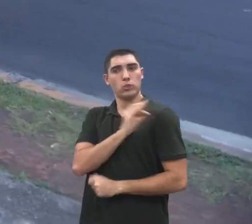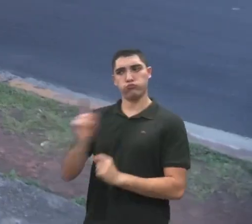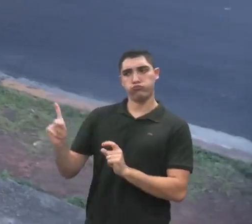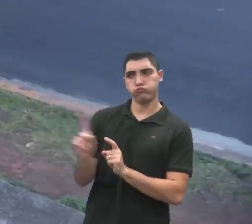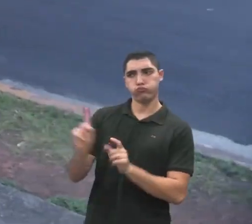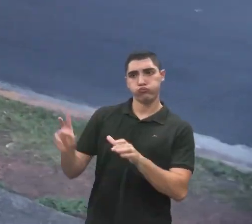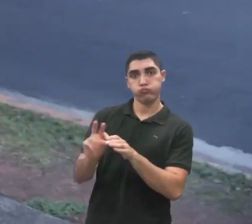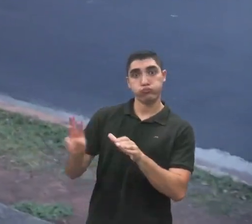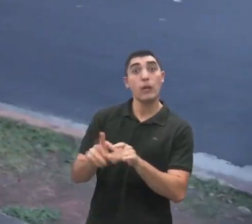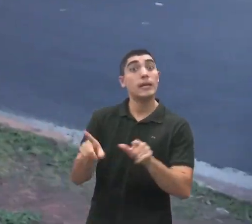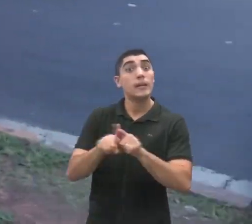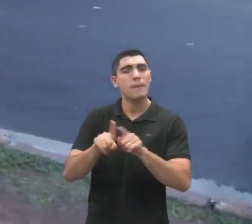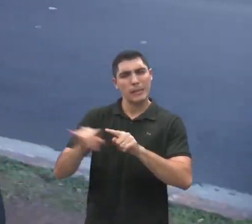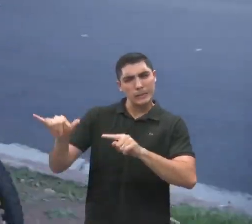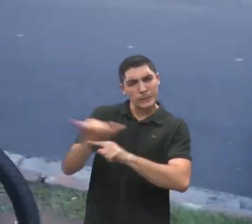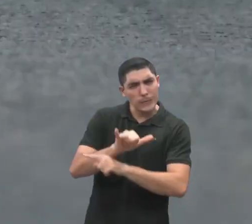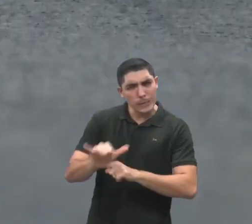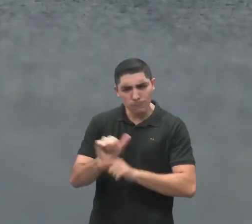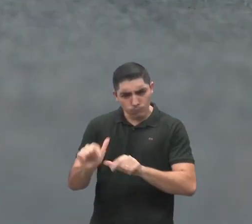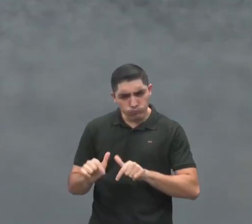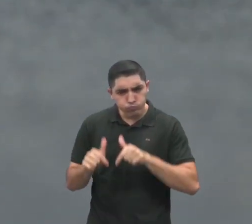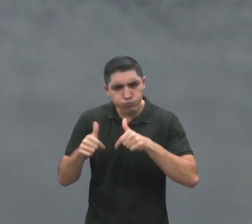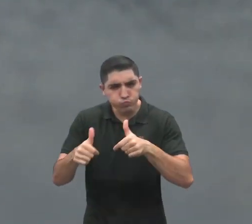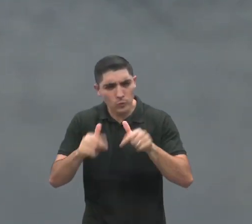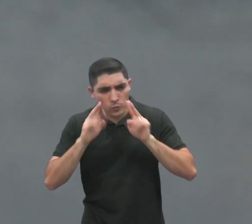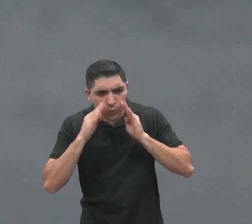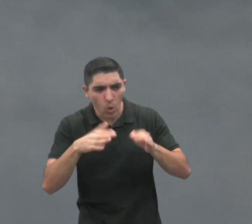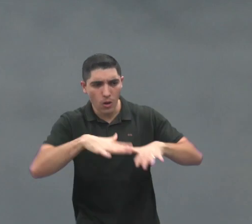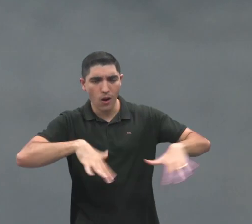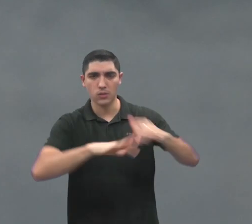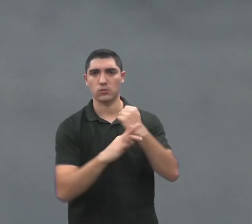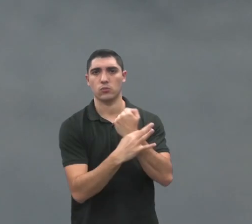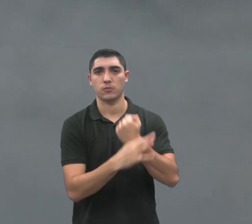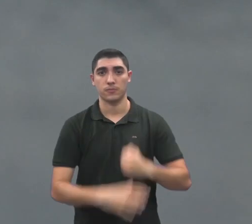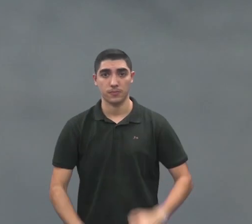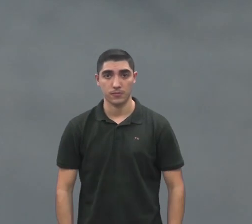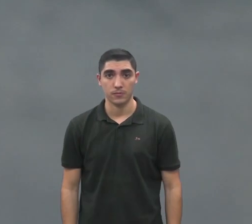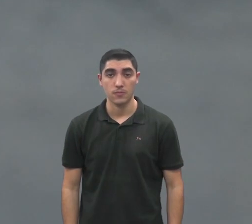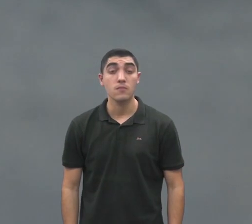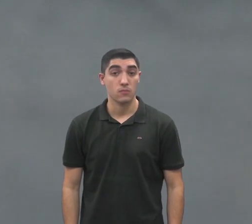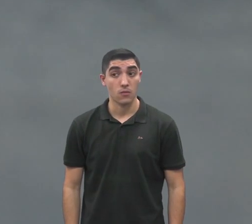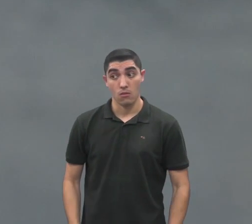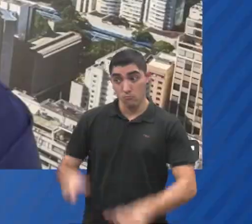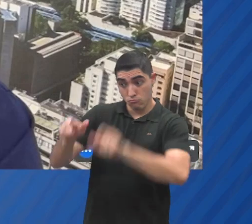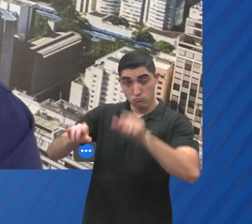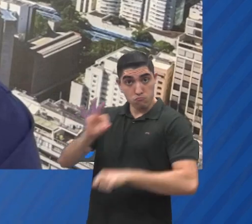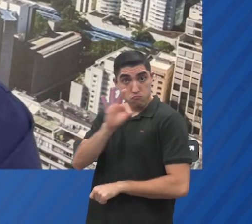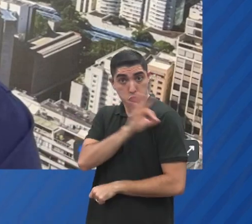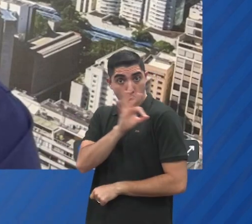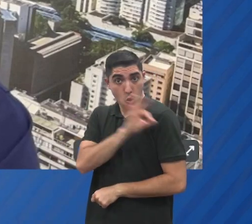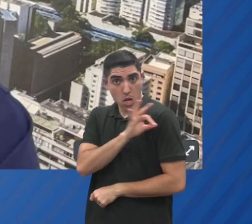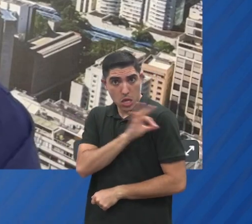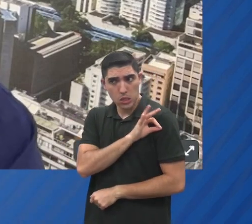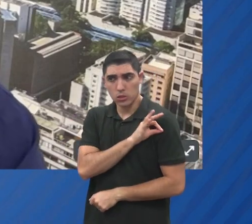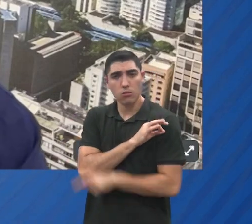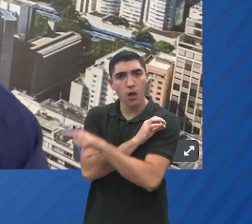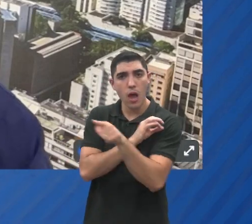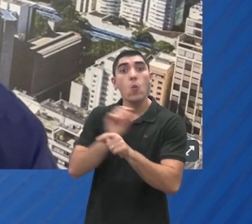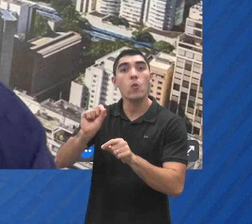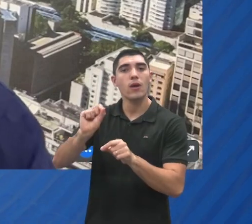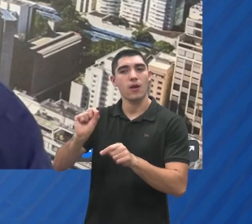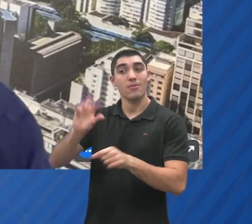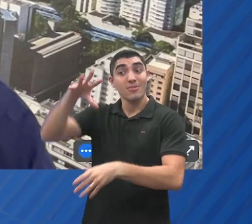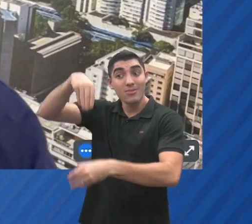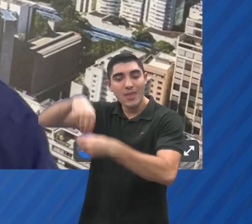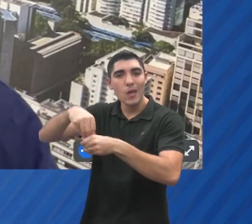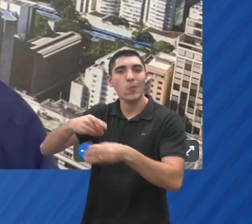no policiamento e ações organizadas das forças de segurança. É fazer uma polícia cada vez mais,